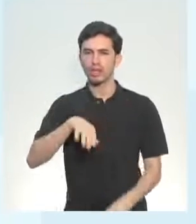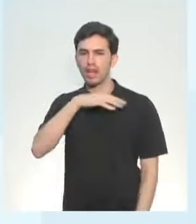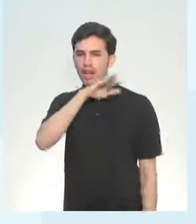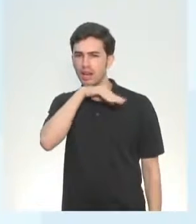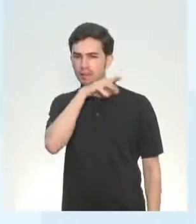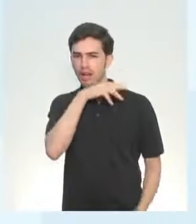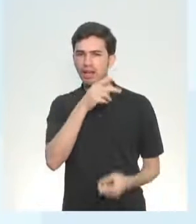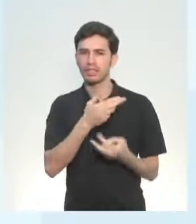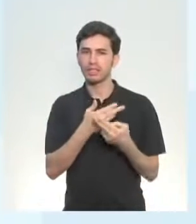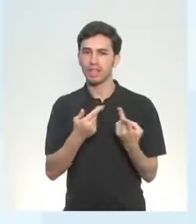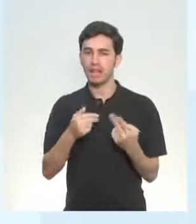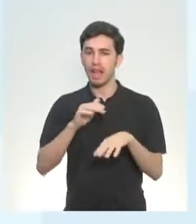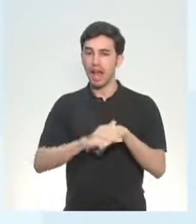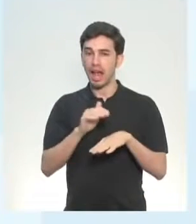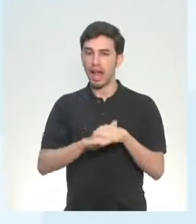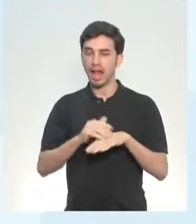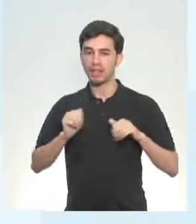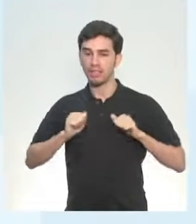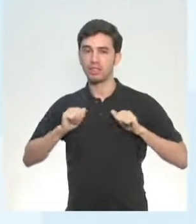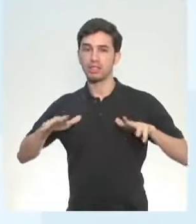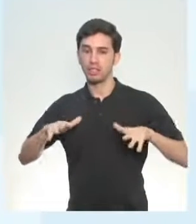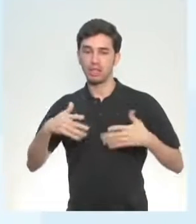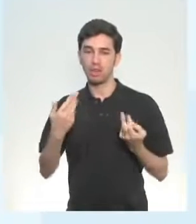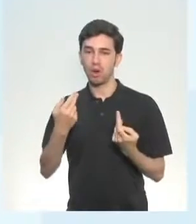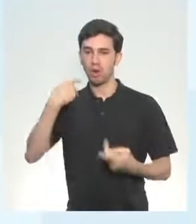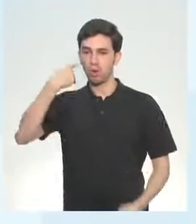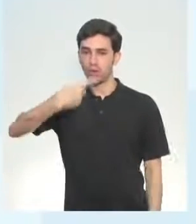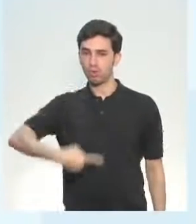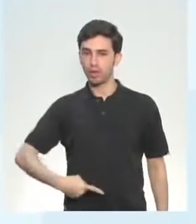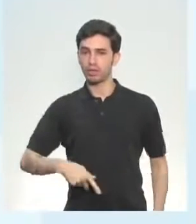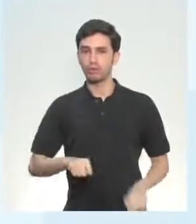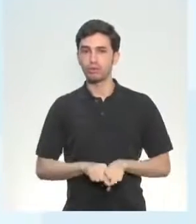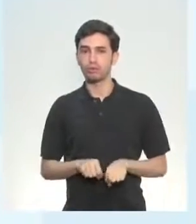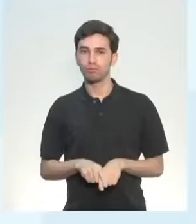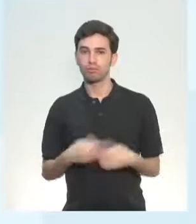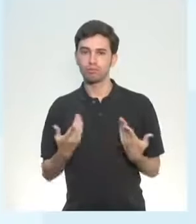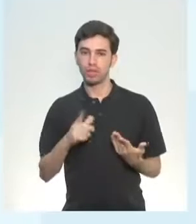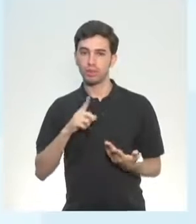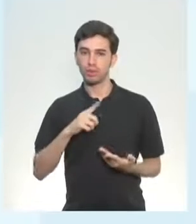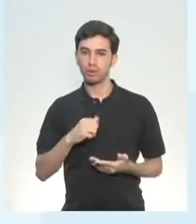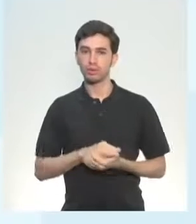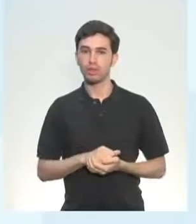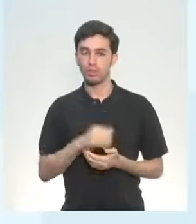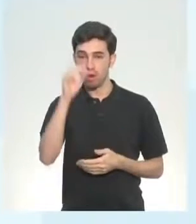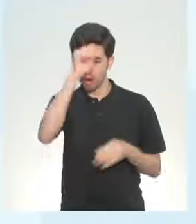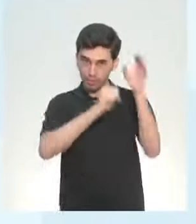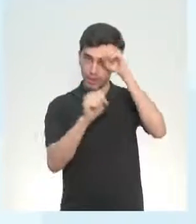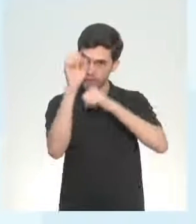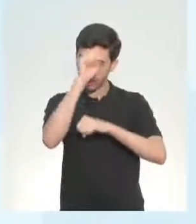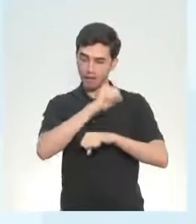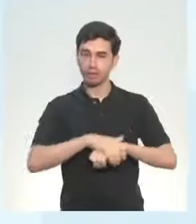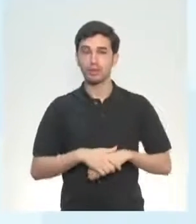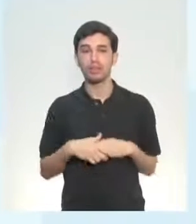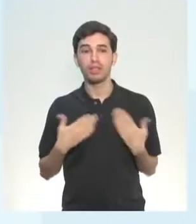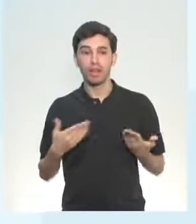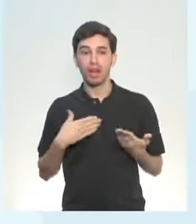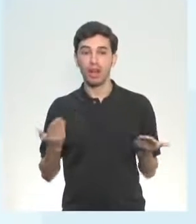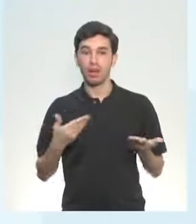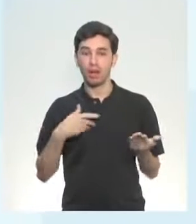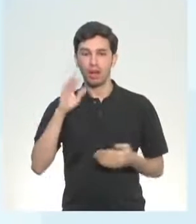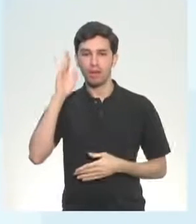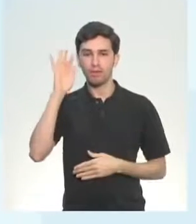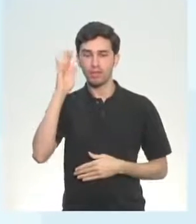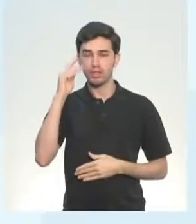etc. Refletindo sobre o enunciado, responda. Qual a importância de seguirmos a estrutura do